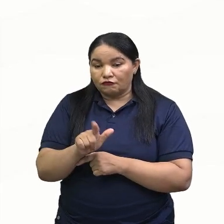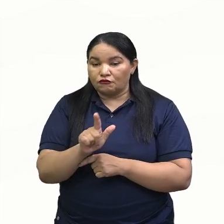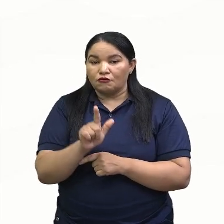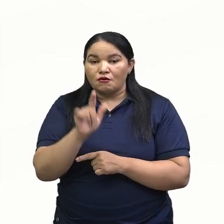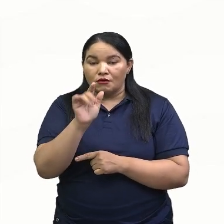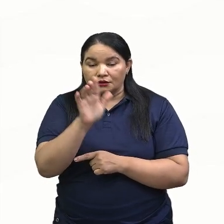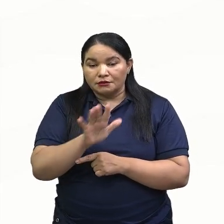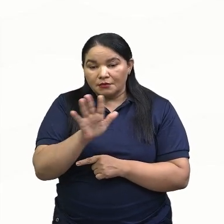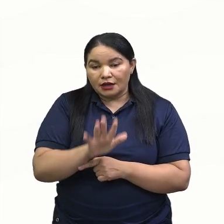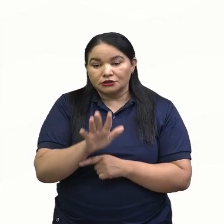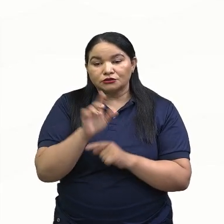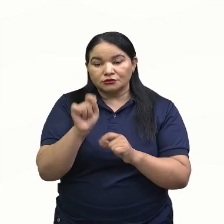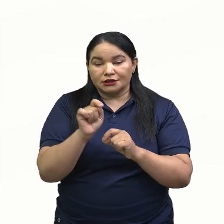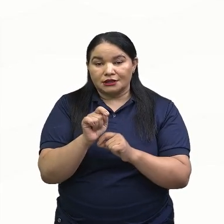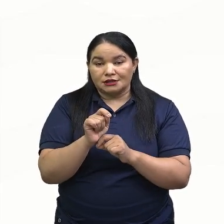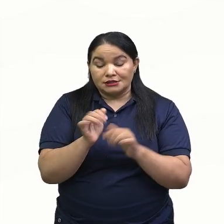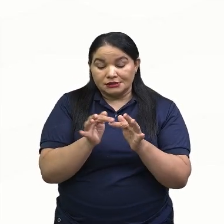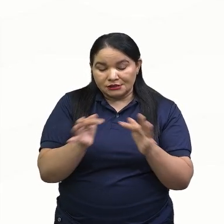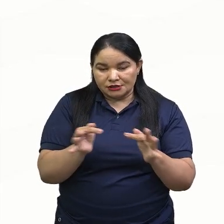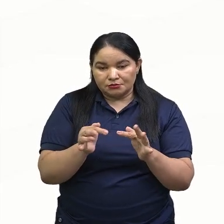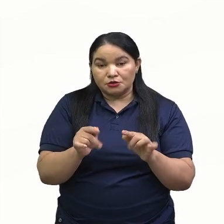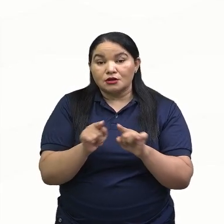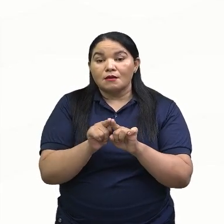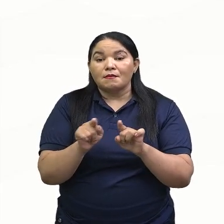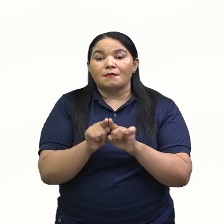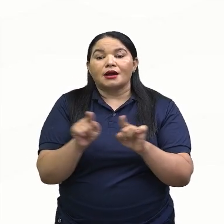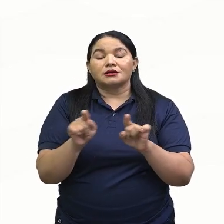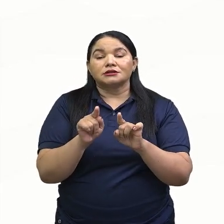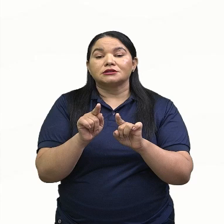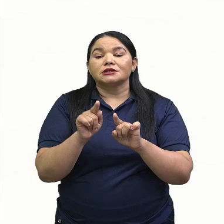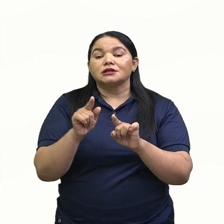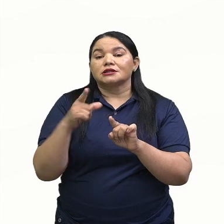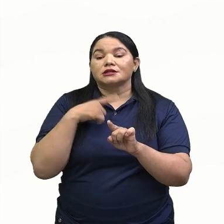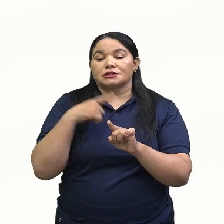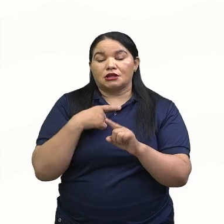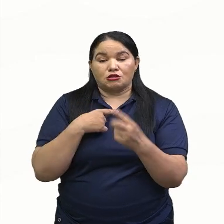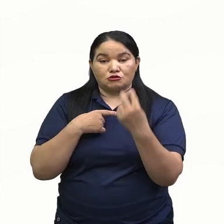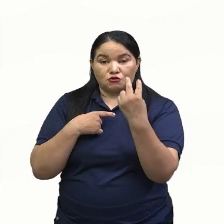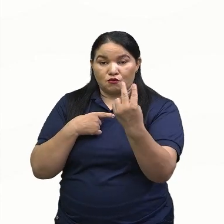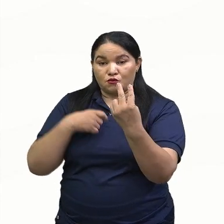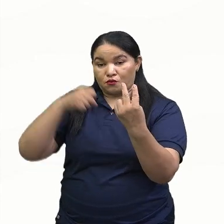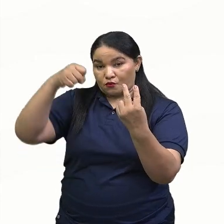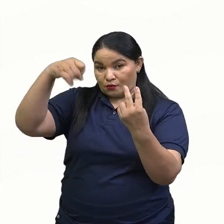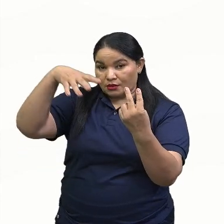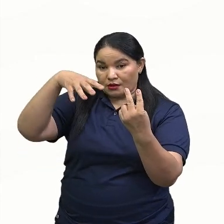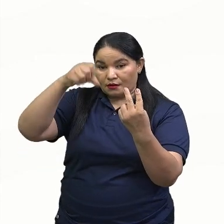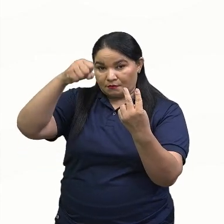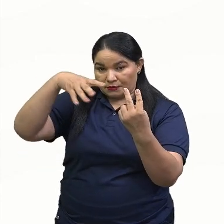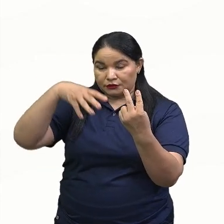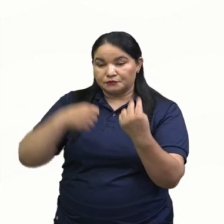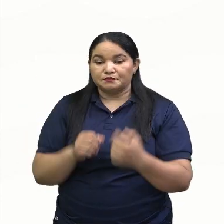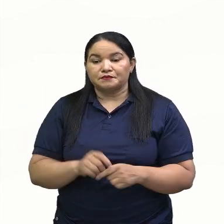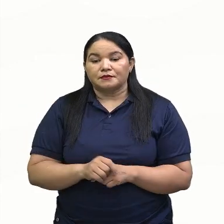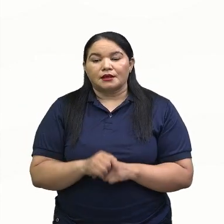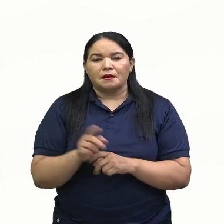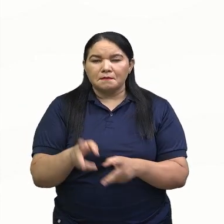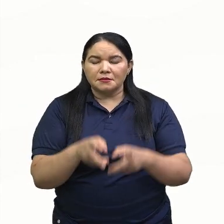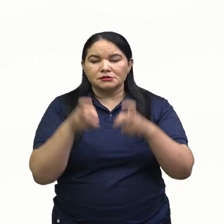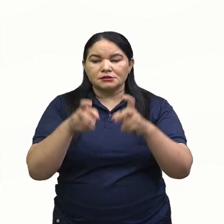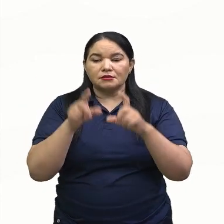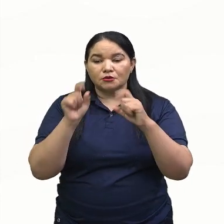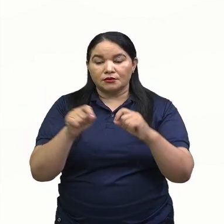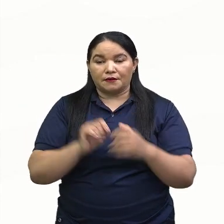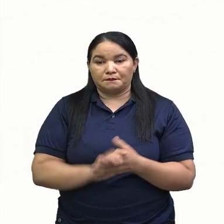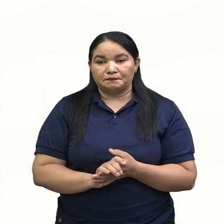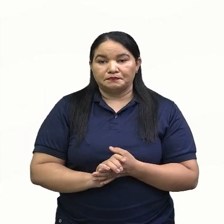tem 2 lâmpadas. Só que, de forma didática, você perceba aí que o